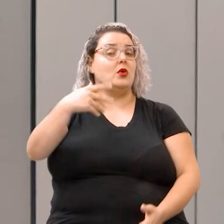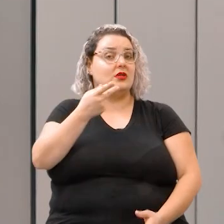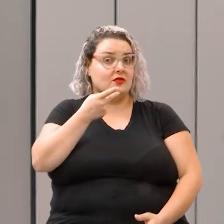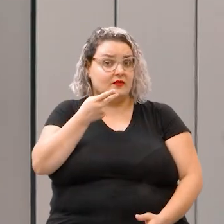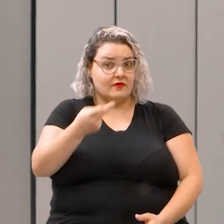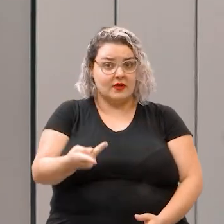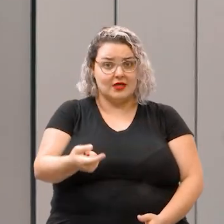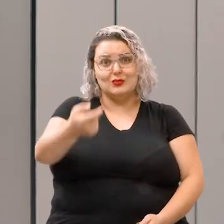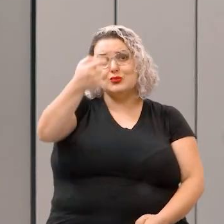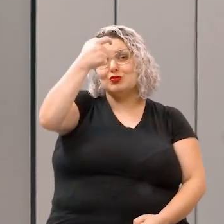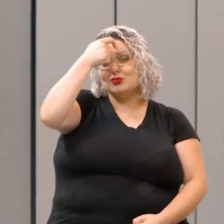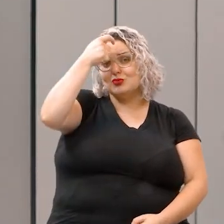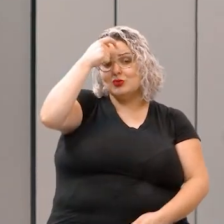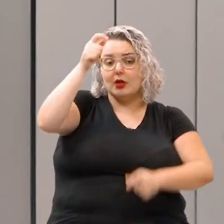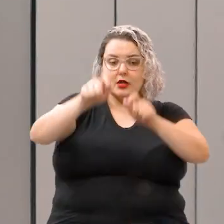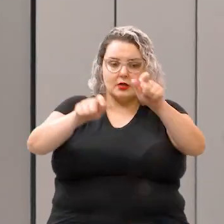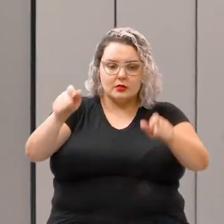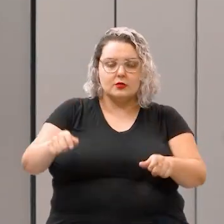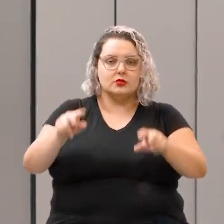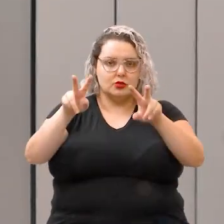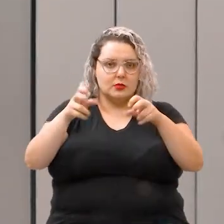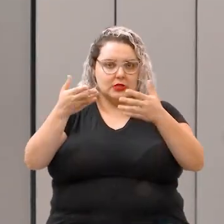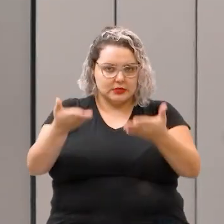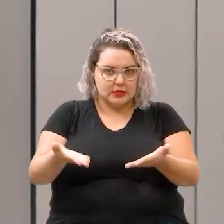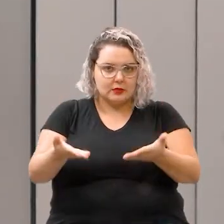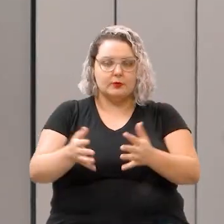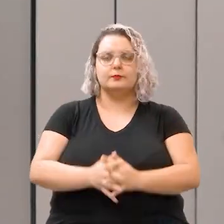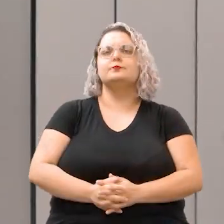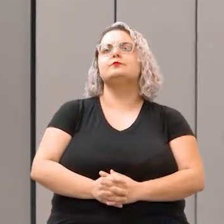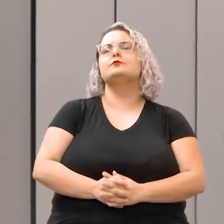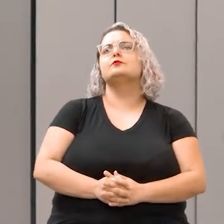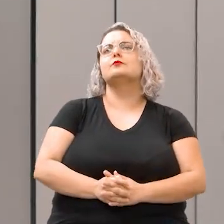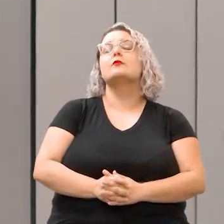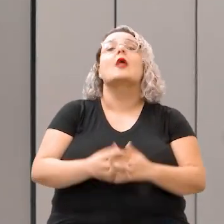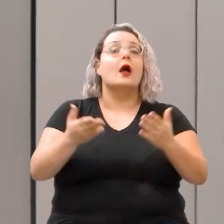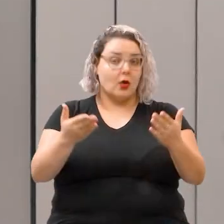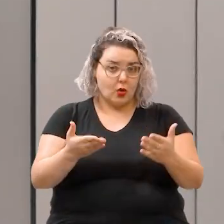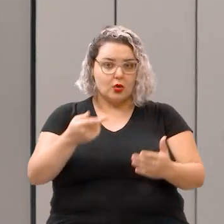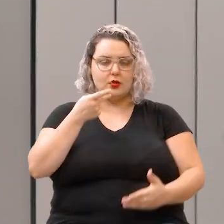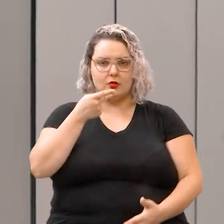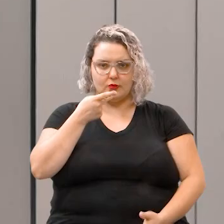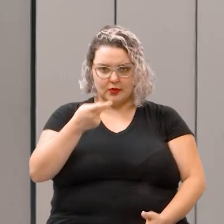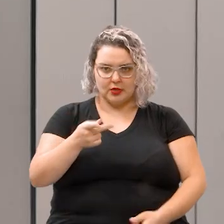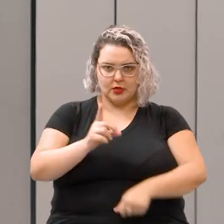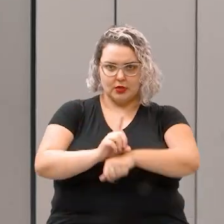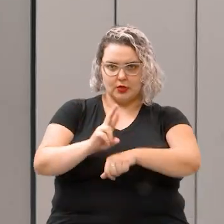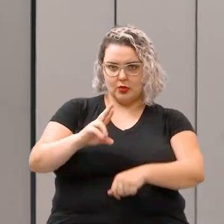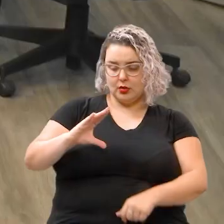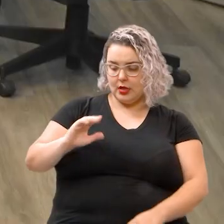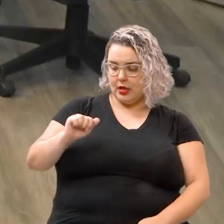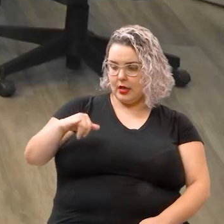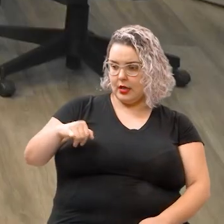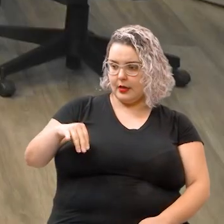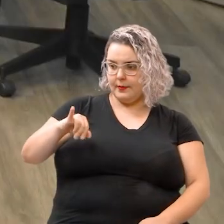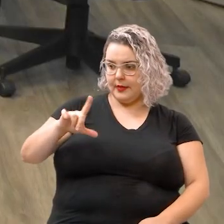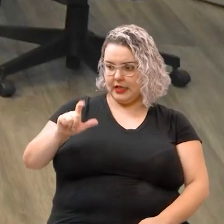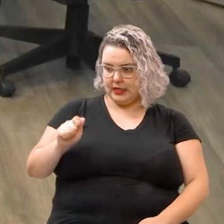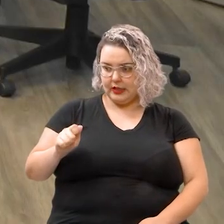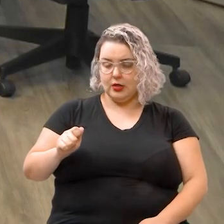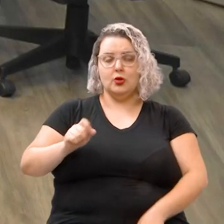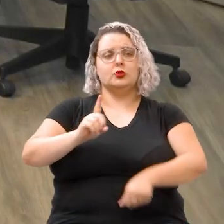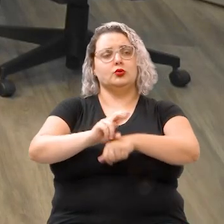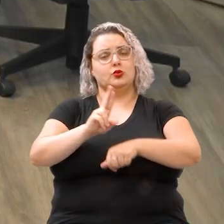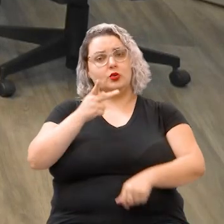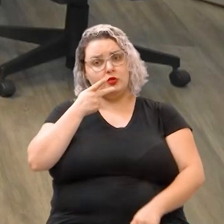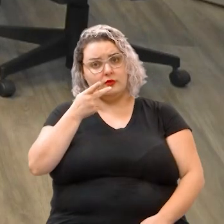de conscientizar as pessoas sobre esse tema. Agora, eu vou falar com a doutora Camila. Doutora, eu falei